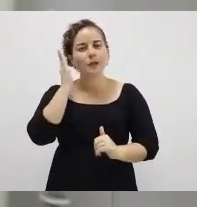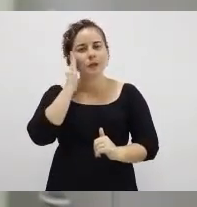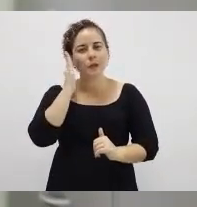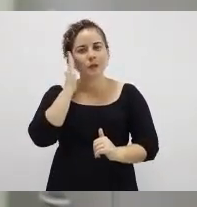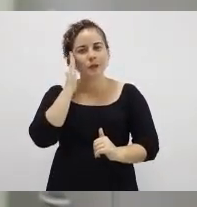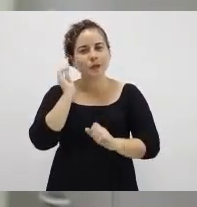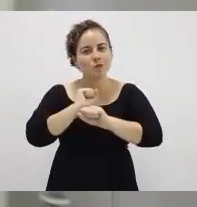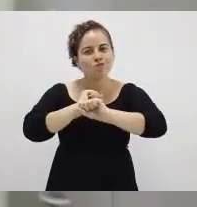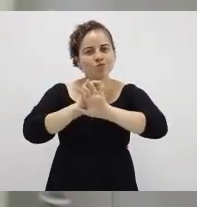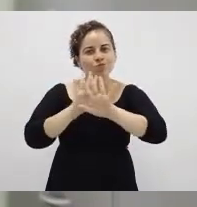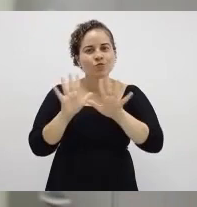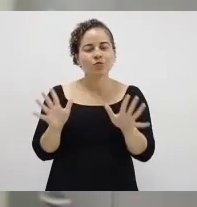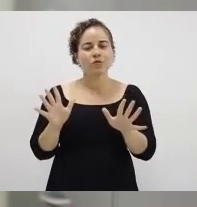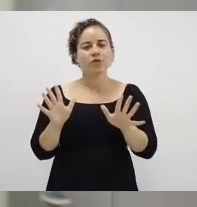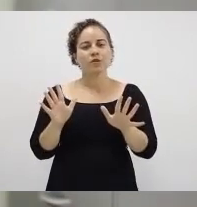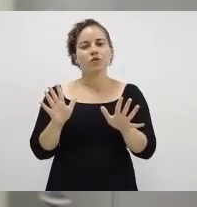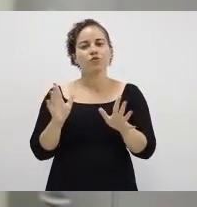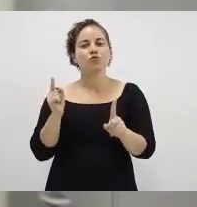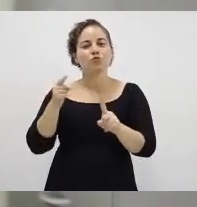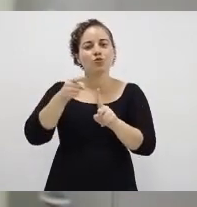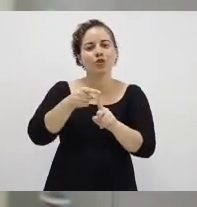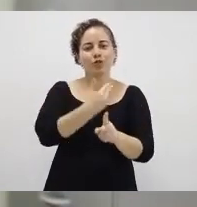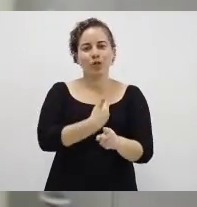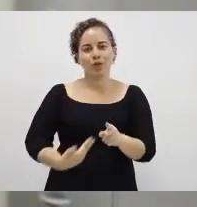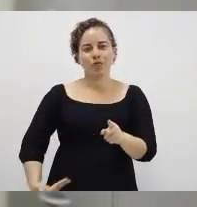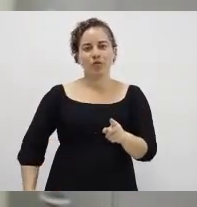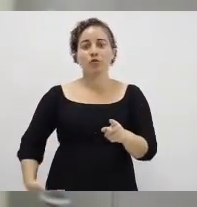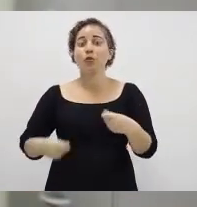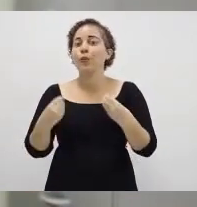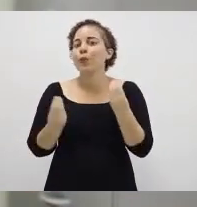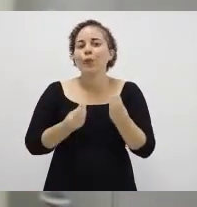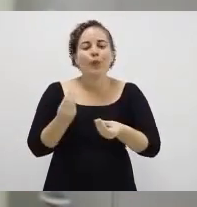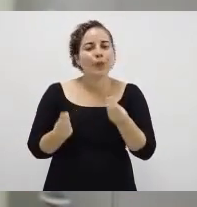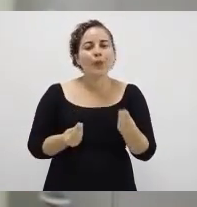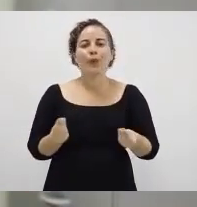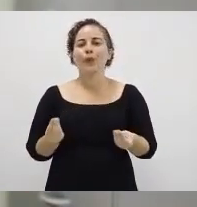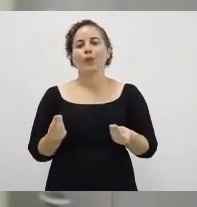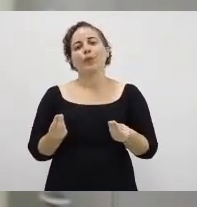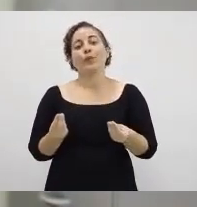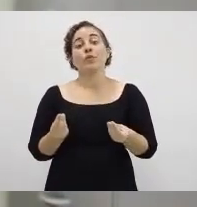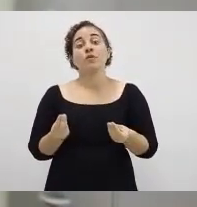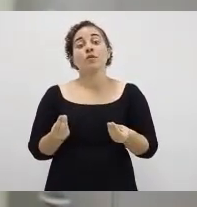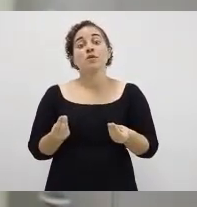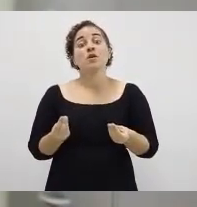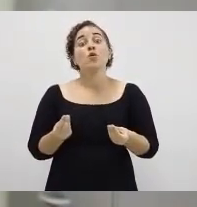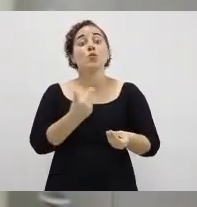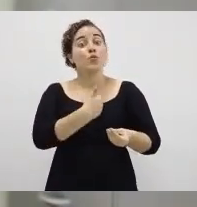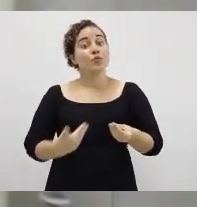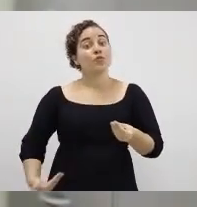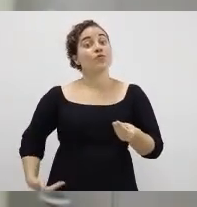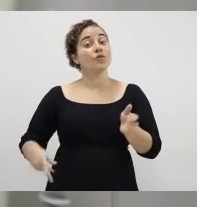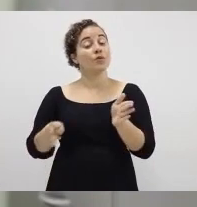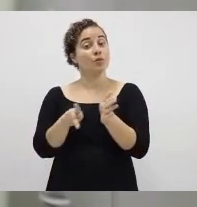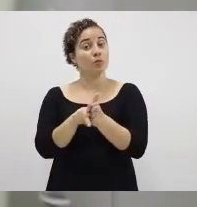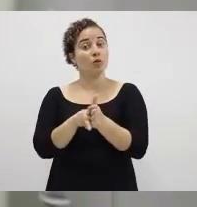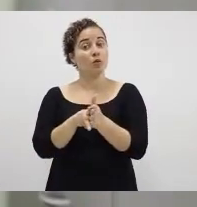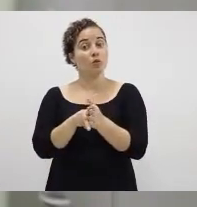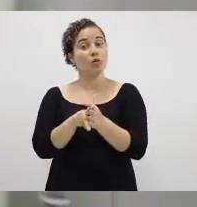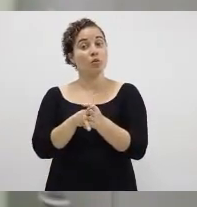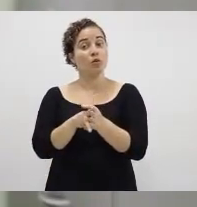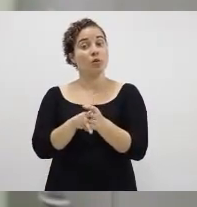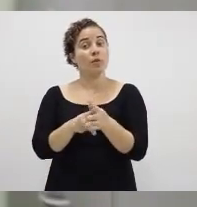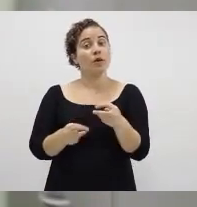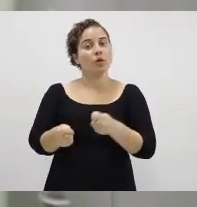das funções do governo. Para que o governo serve? Para dar mais estabilidade, para dar mais